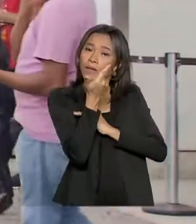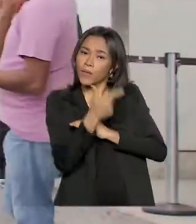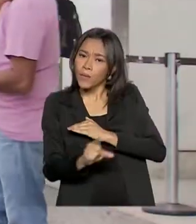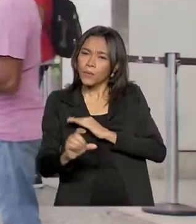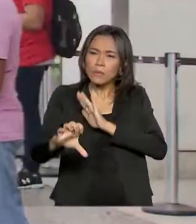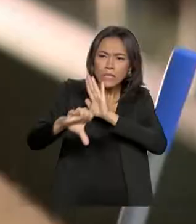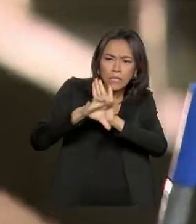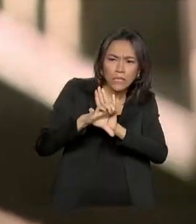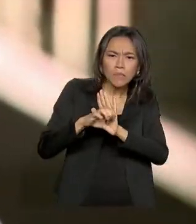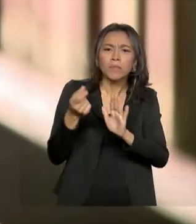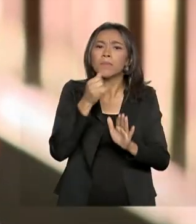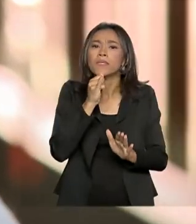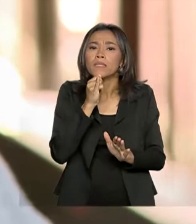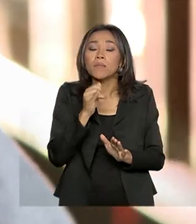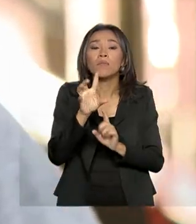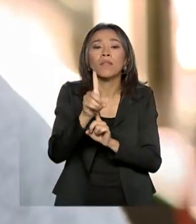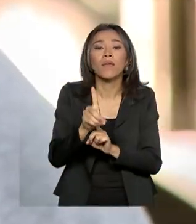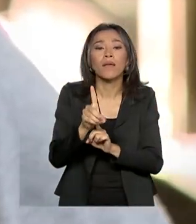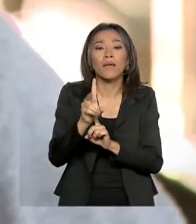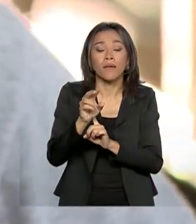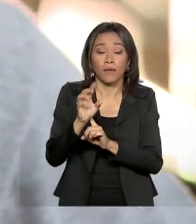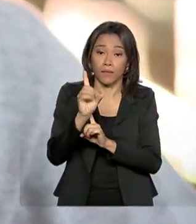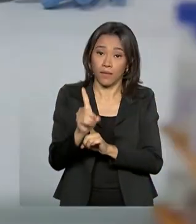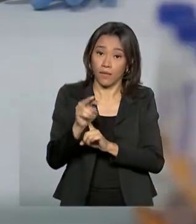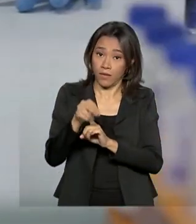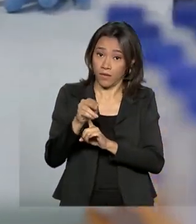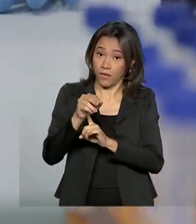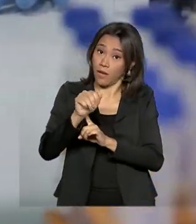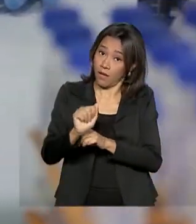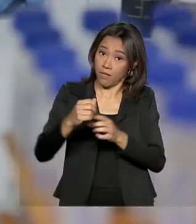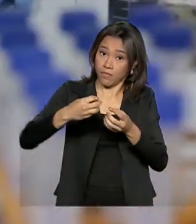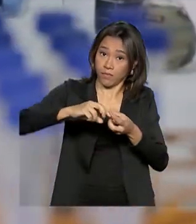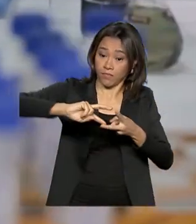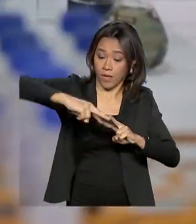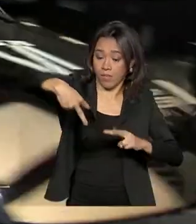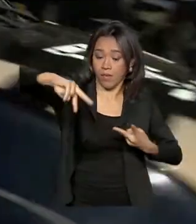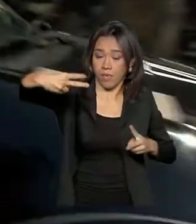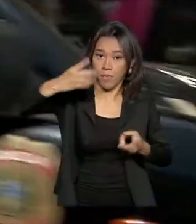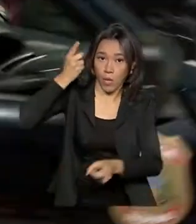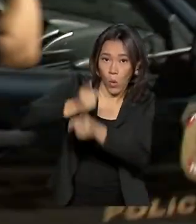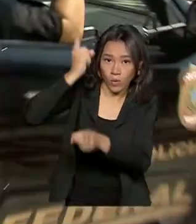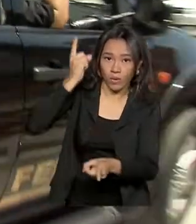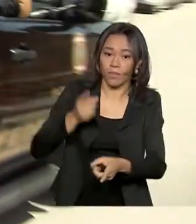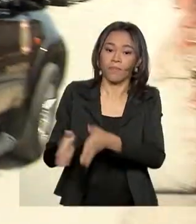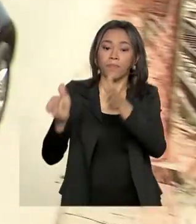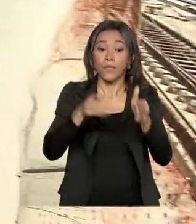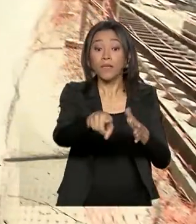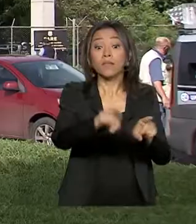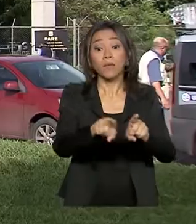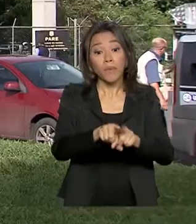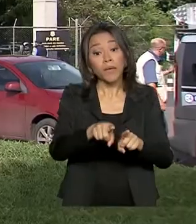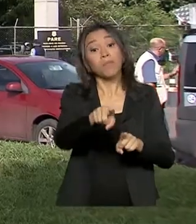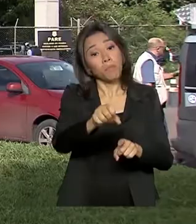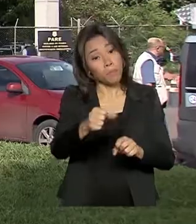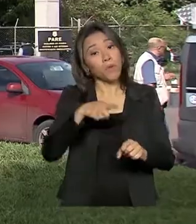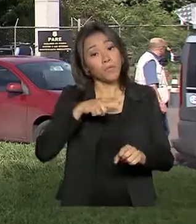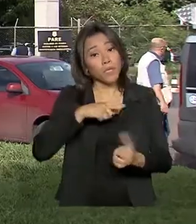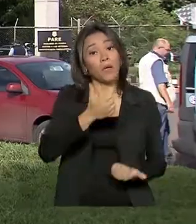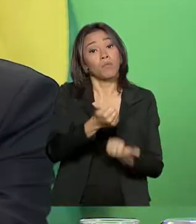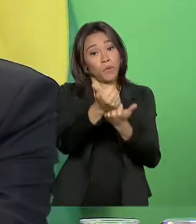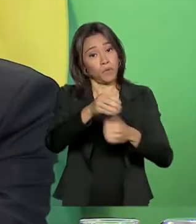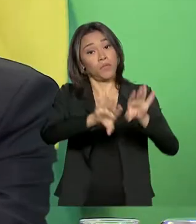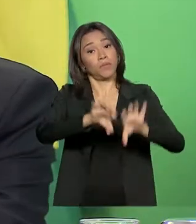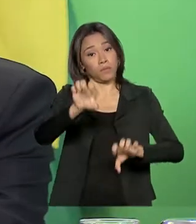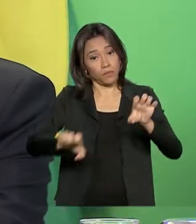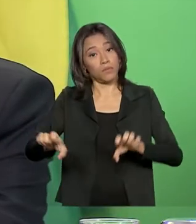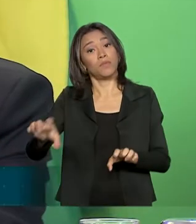de exames de DNA. Para isso, os pesquisadores poderão contar com a estrutura e a experiência da Polícia Federal.